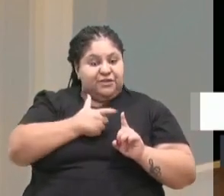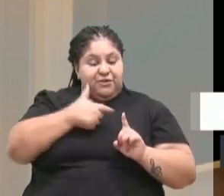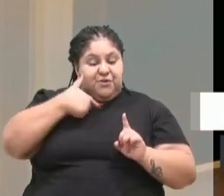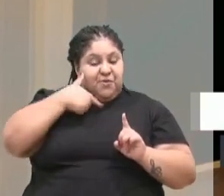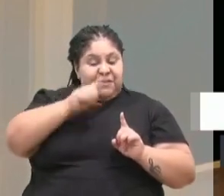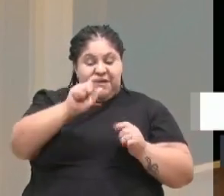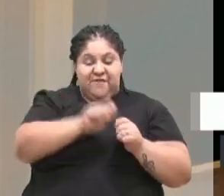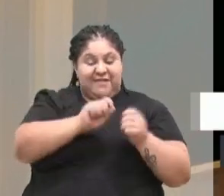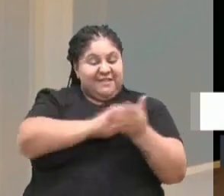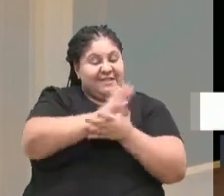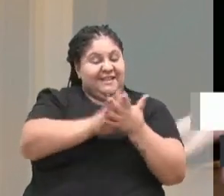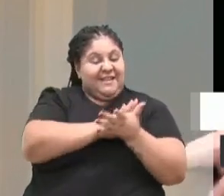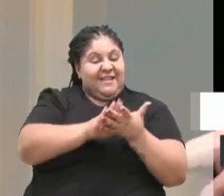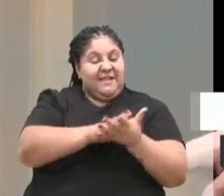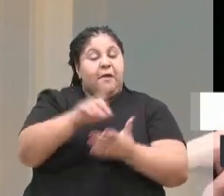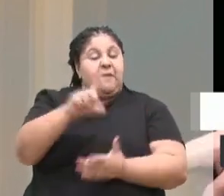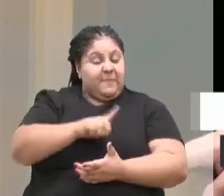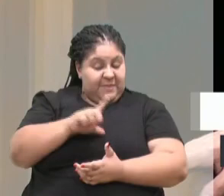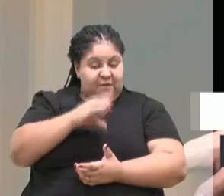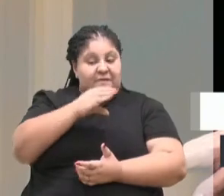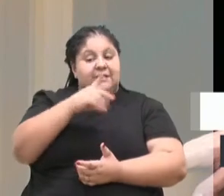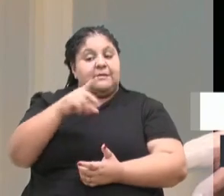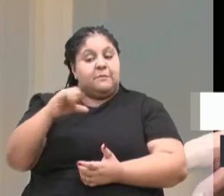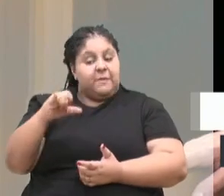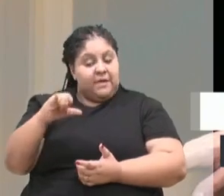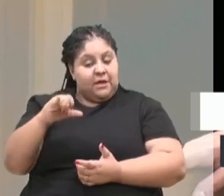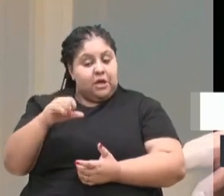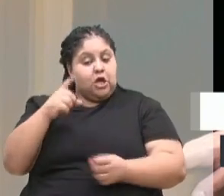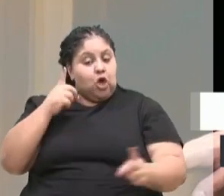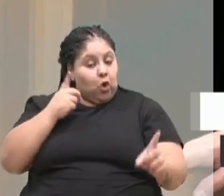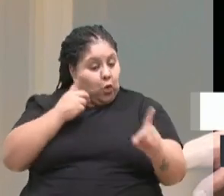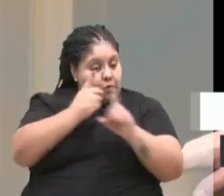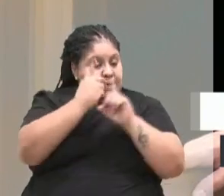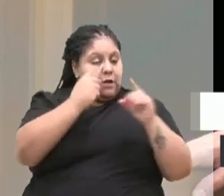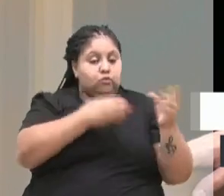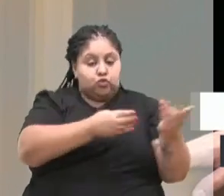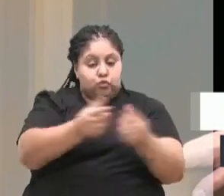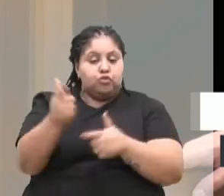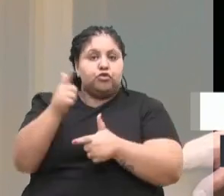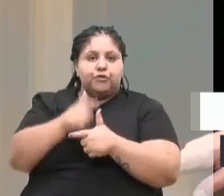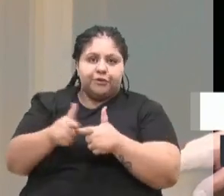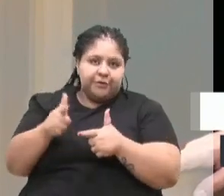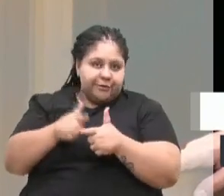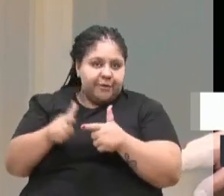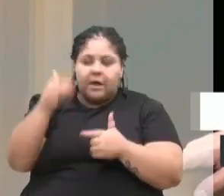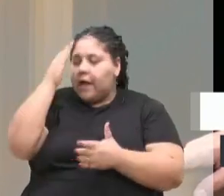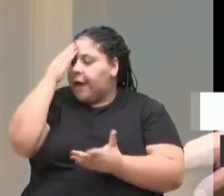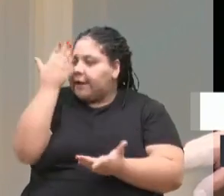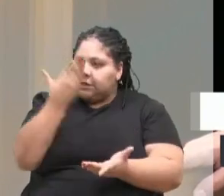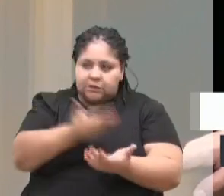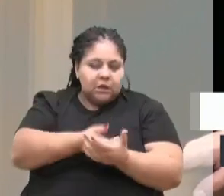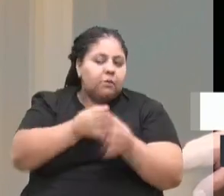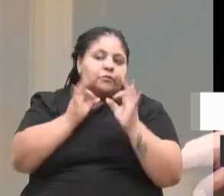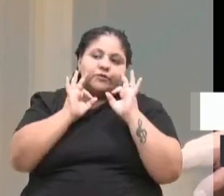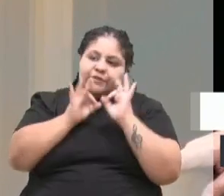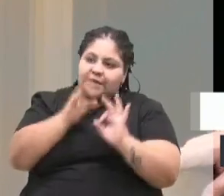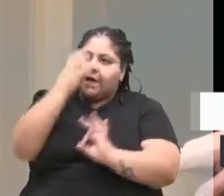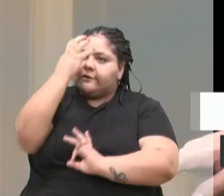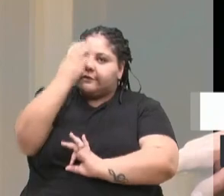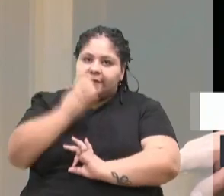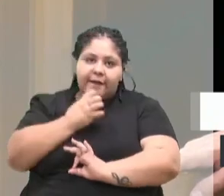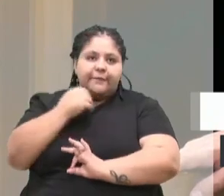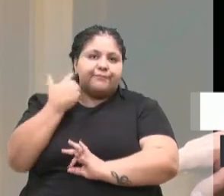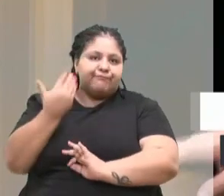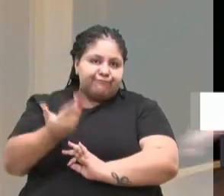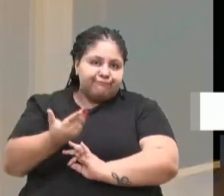levantou uma série de problemas, achávamos que agora estaria andando de forma mais célere lá, mas